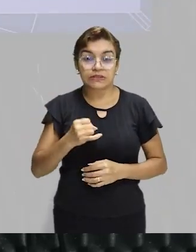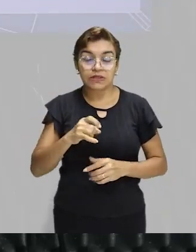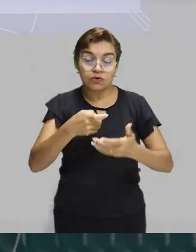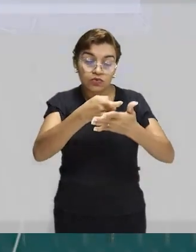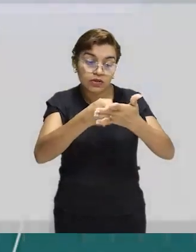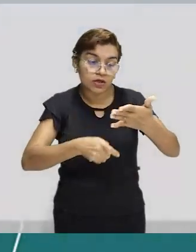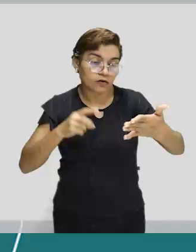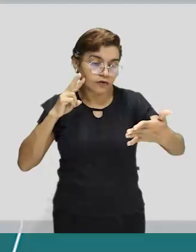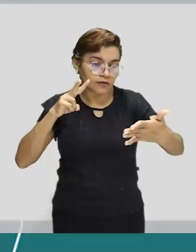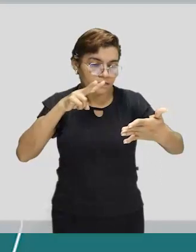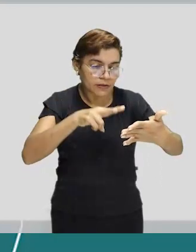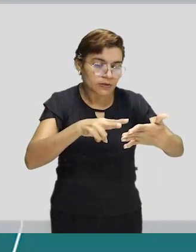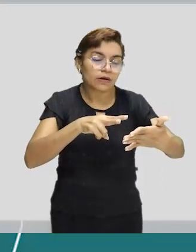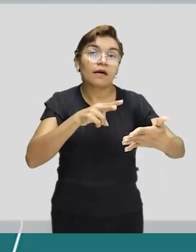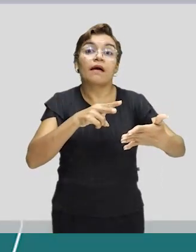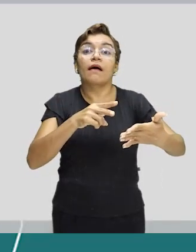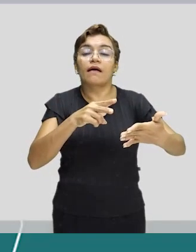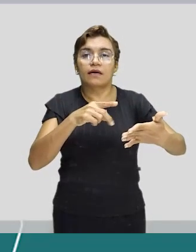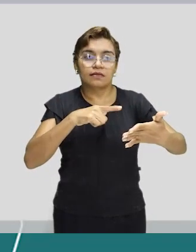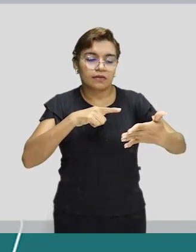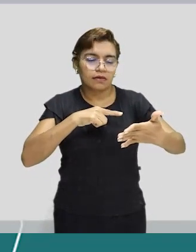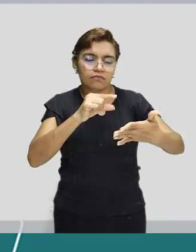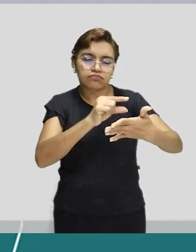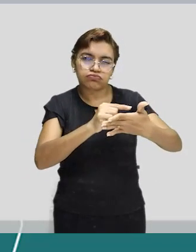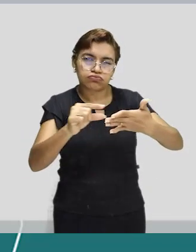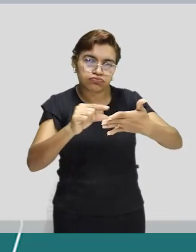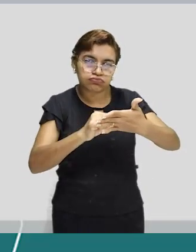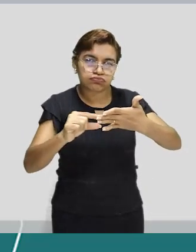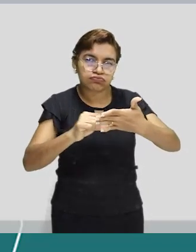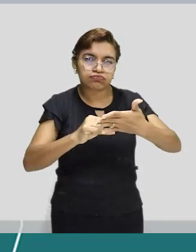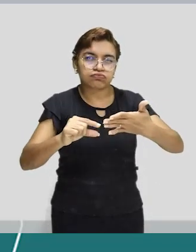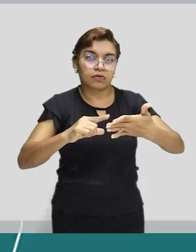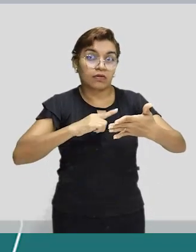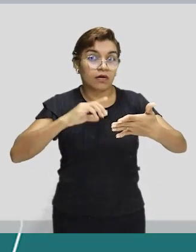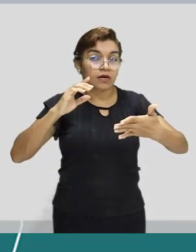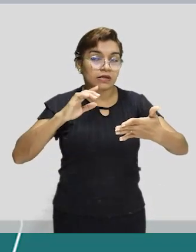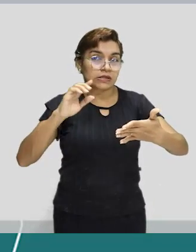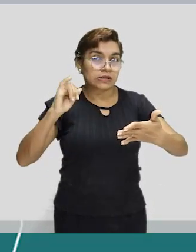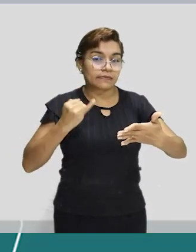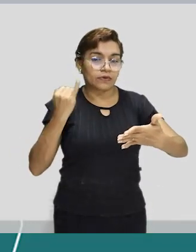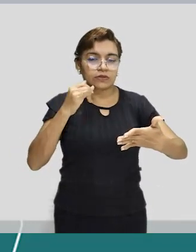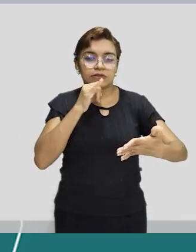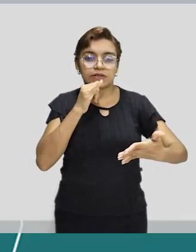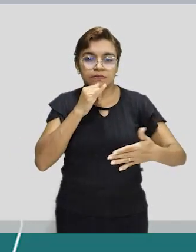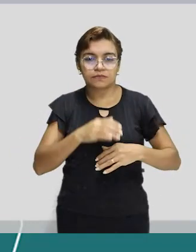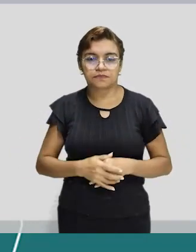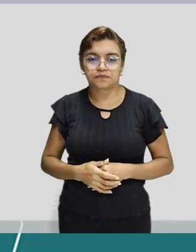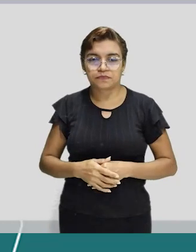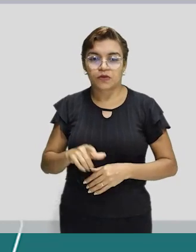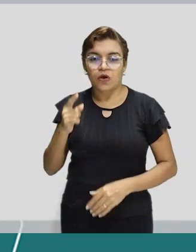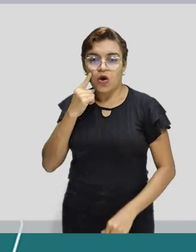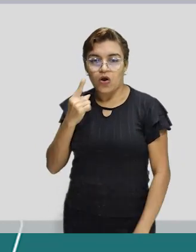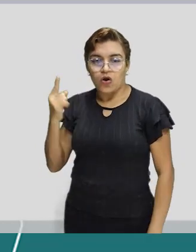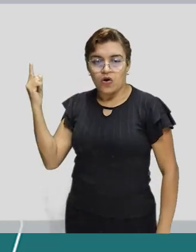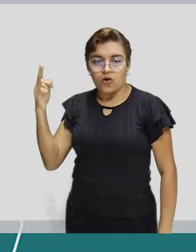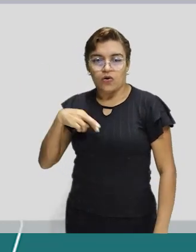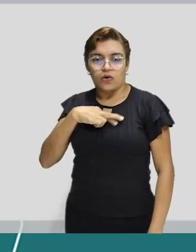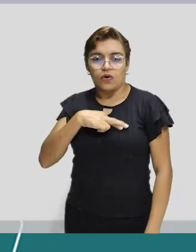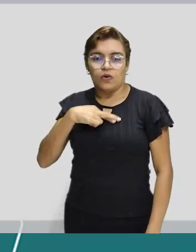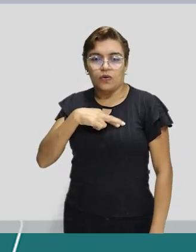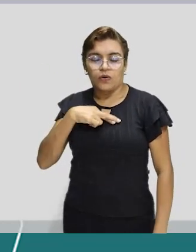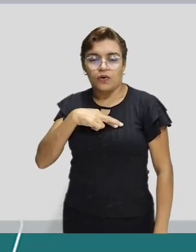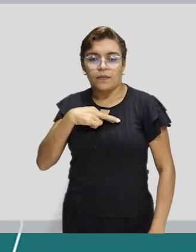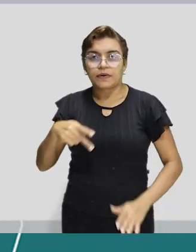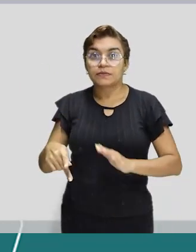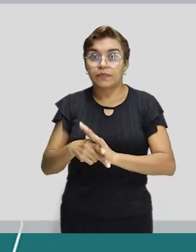negrito, é porque é alguma coisa importante. Olha esse fragmento, por exemplo, que é um romance de George Orwell, que já foi questão do